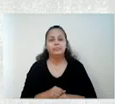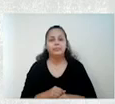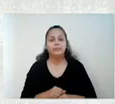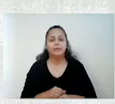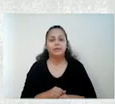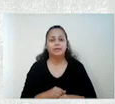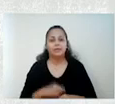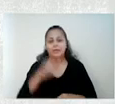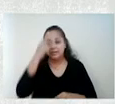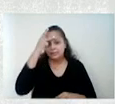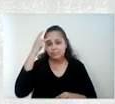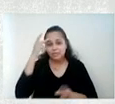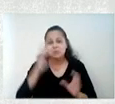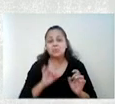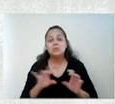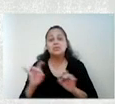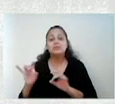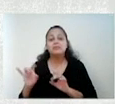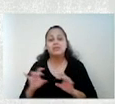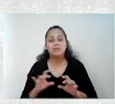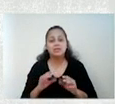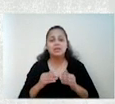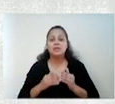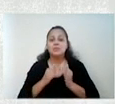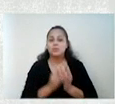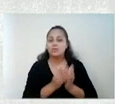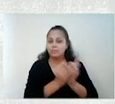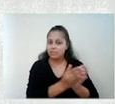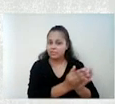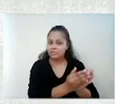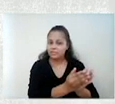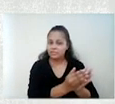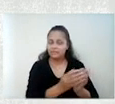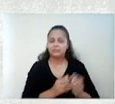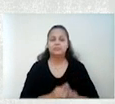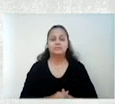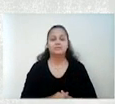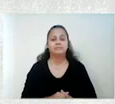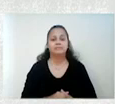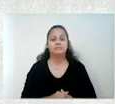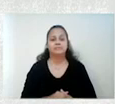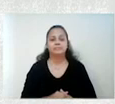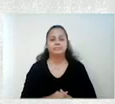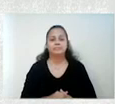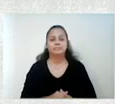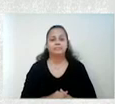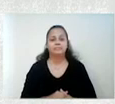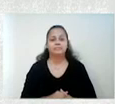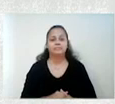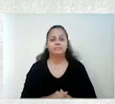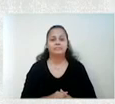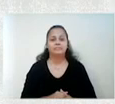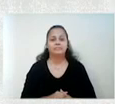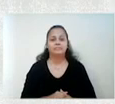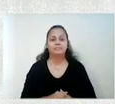os comerciantes dessa região, né, com embarcações e tudo mais. Tá bom?